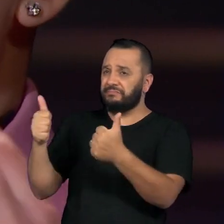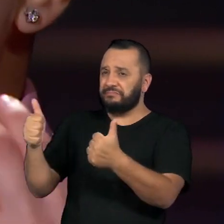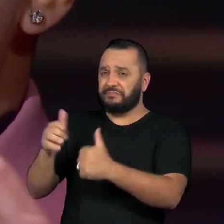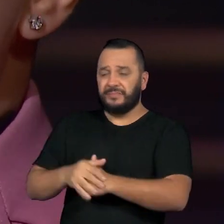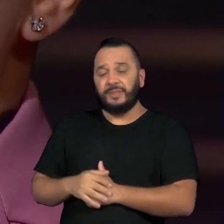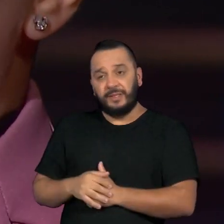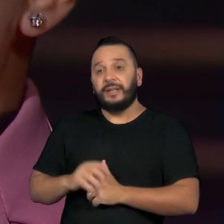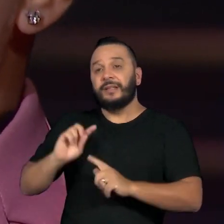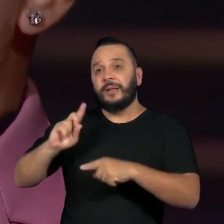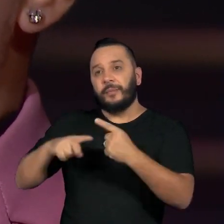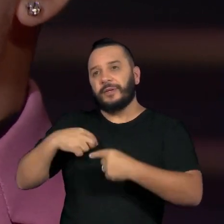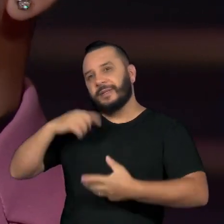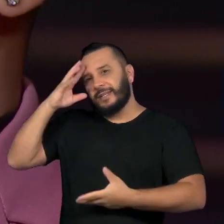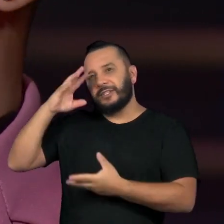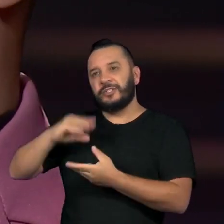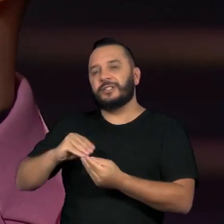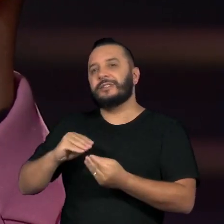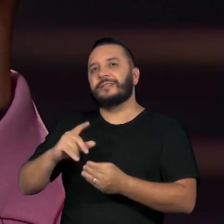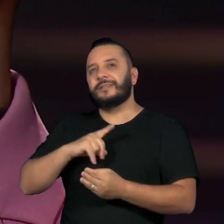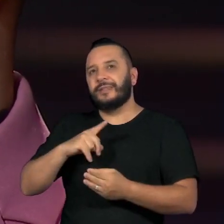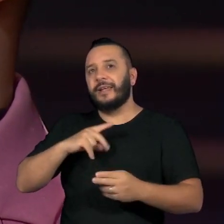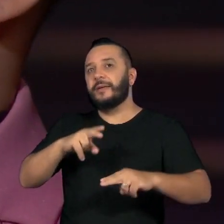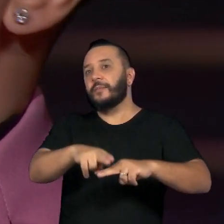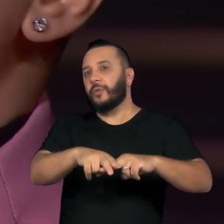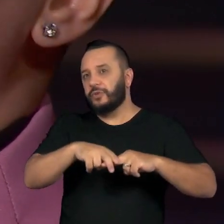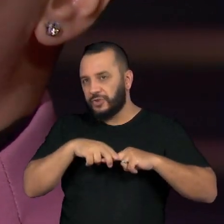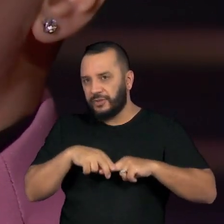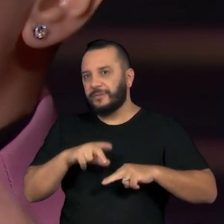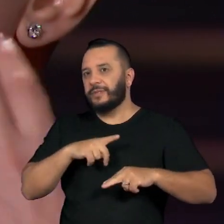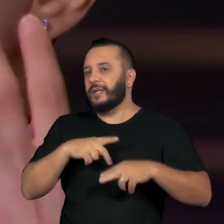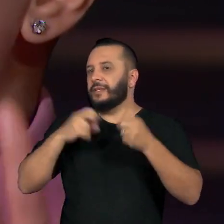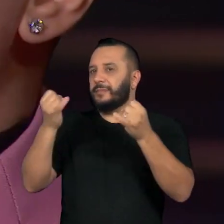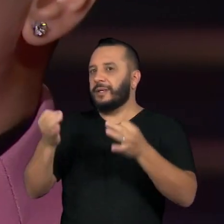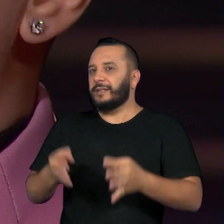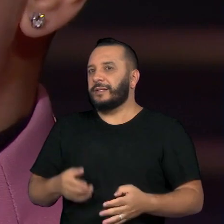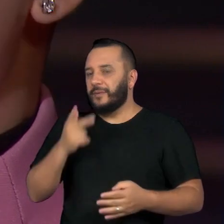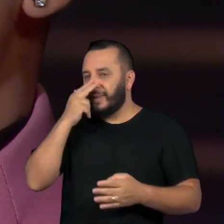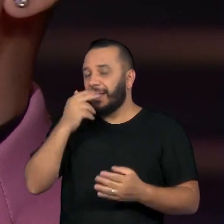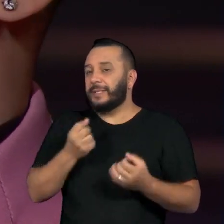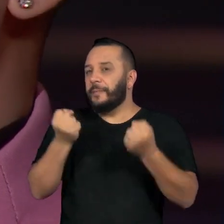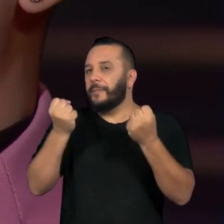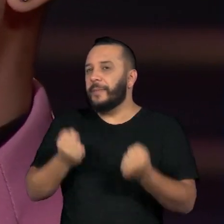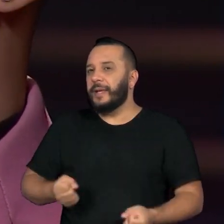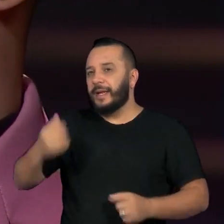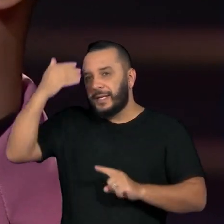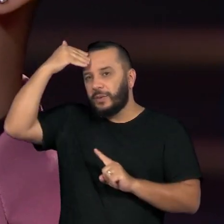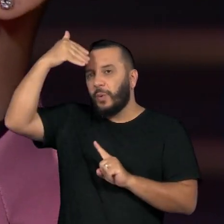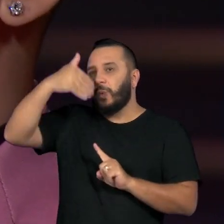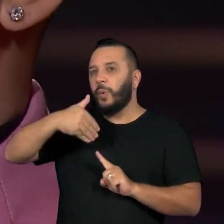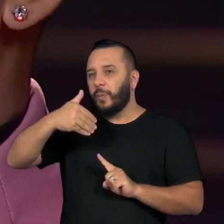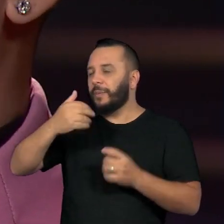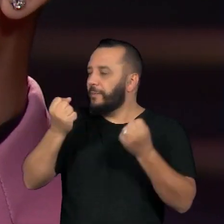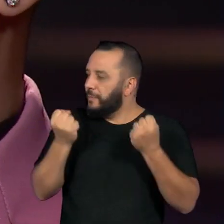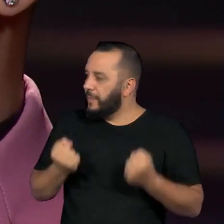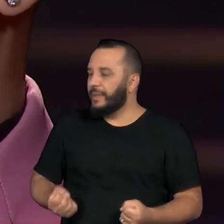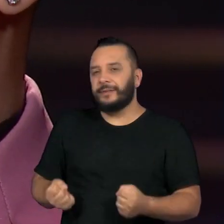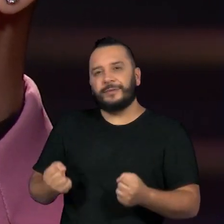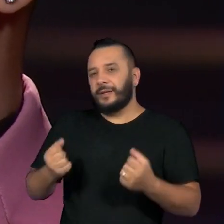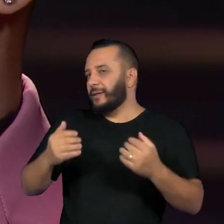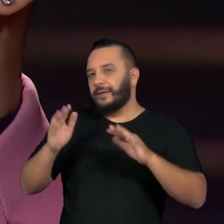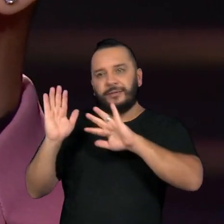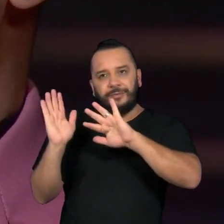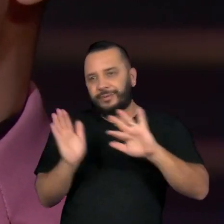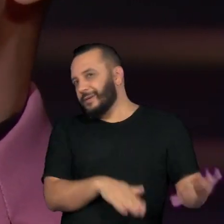tudo isso teve uma explicação, um porquê de ser, a gente tira esse peso da culpa e a gente abre um diálogo que é muito